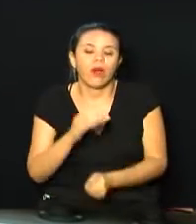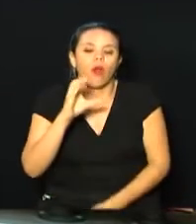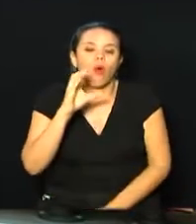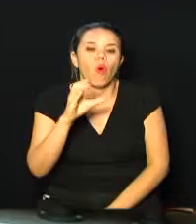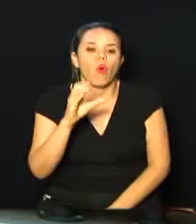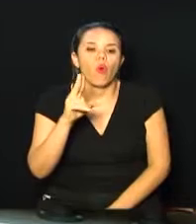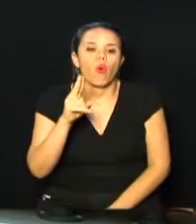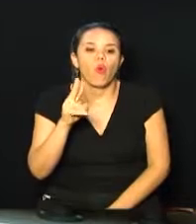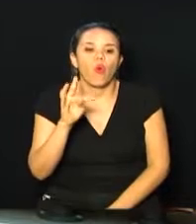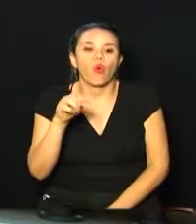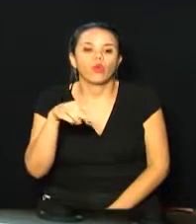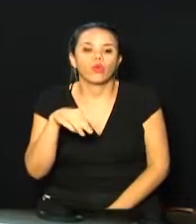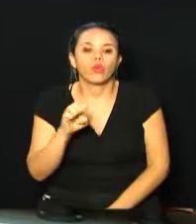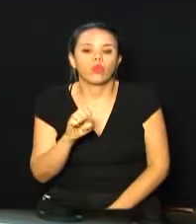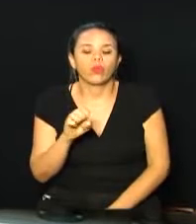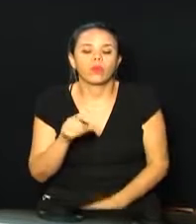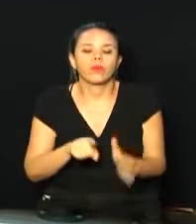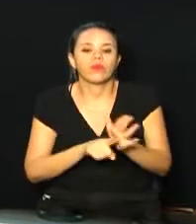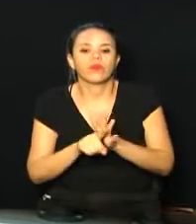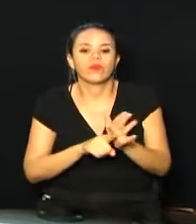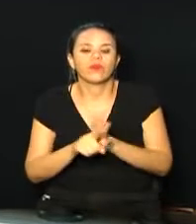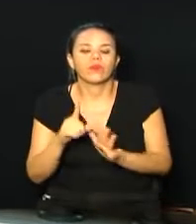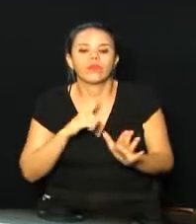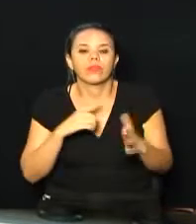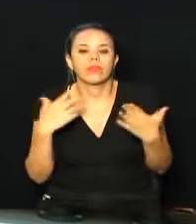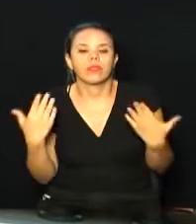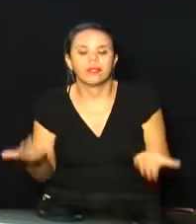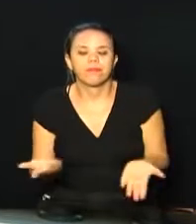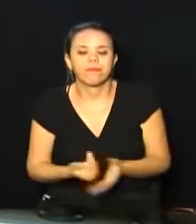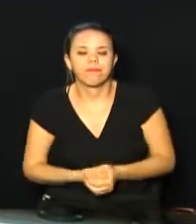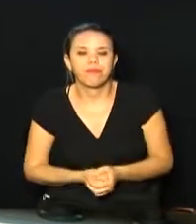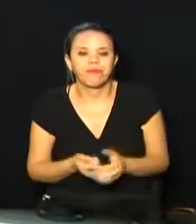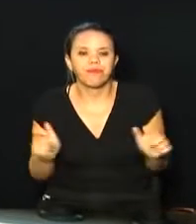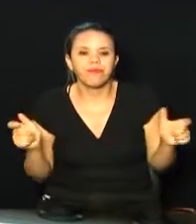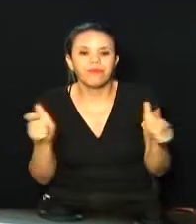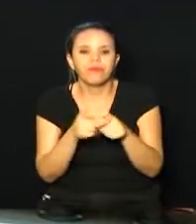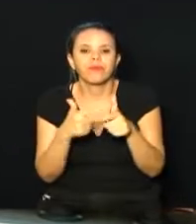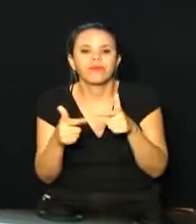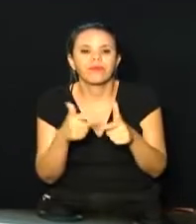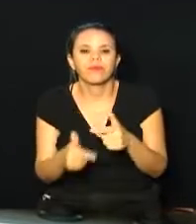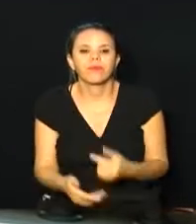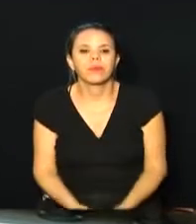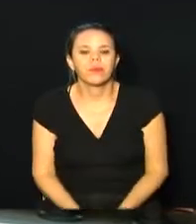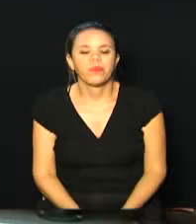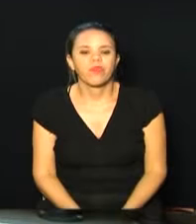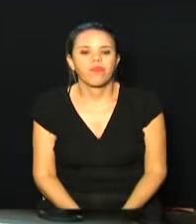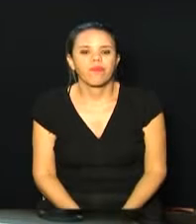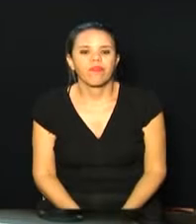também estudos para minimizar o problema lá?